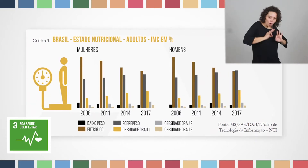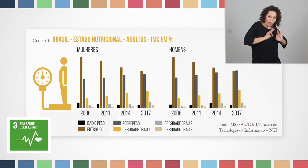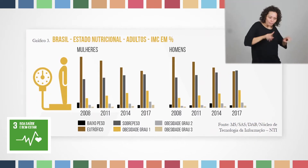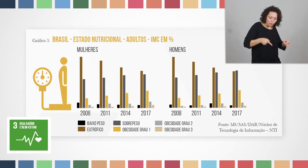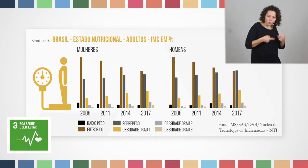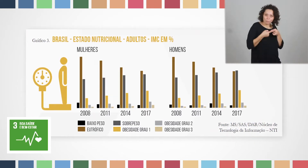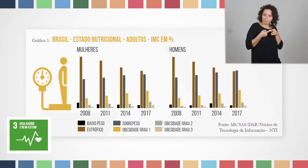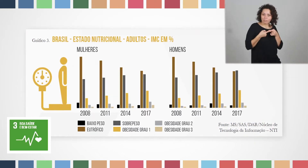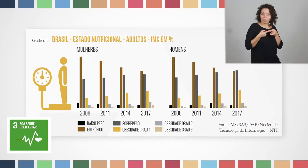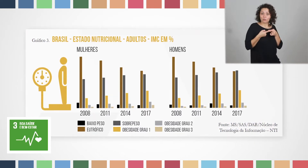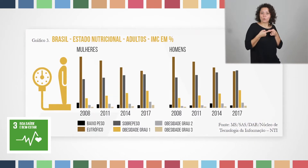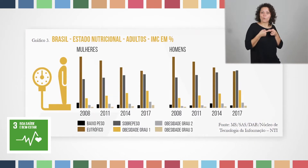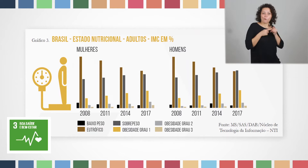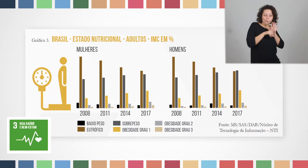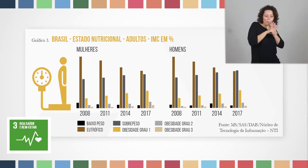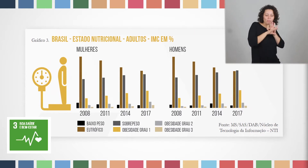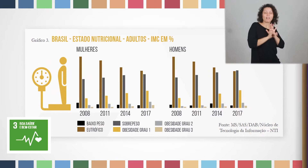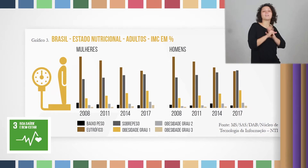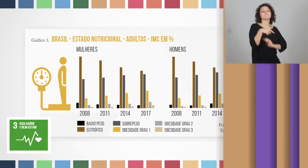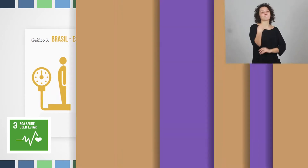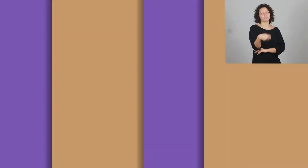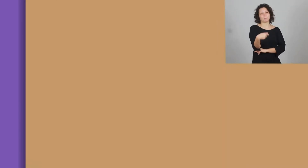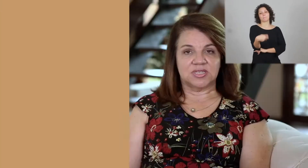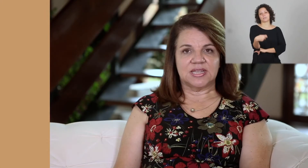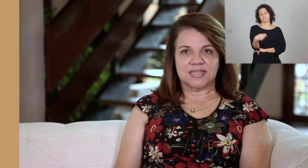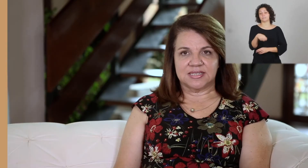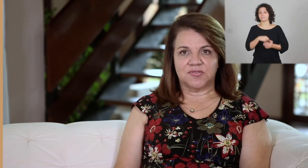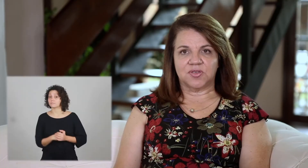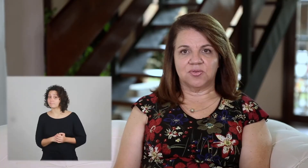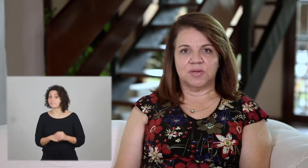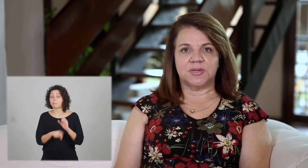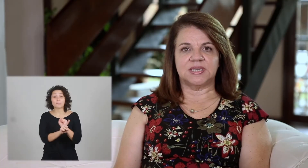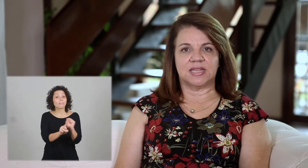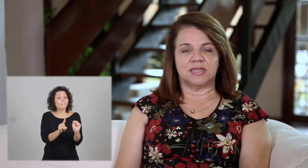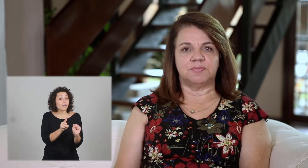e regulatórias, são necessárias. A